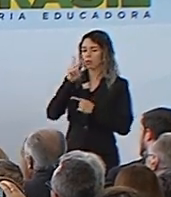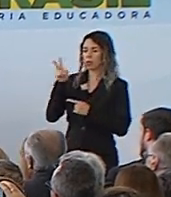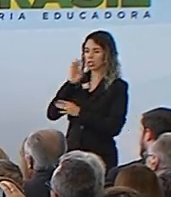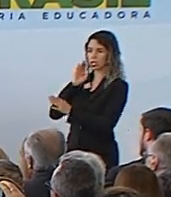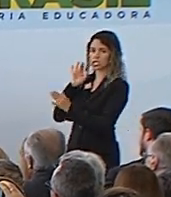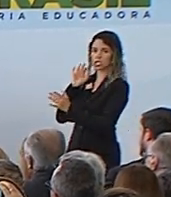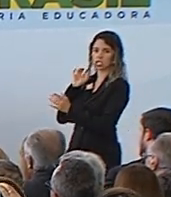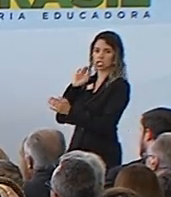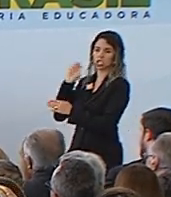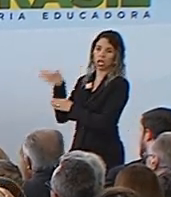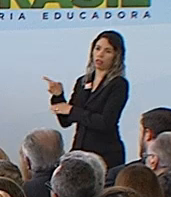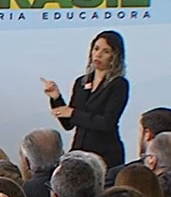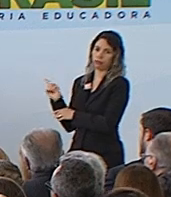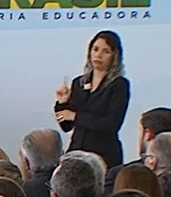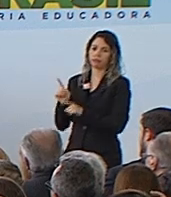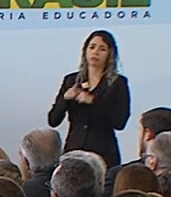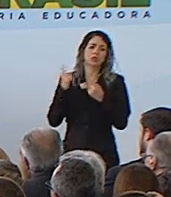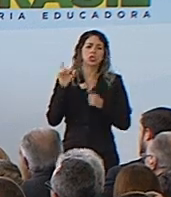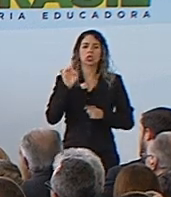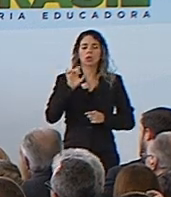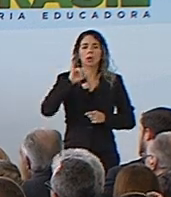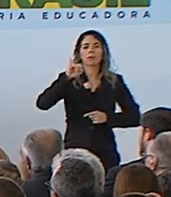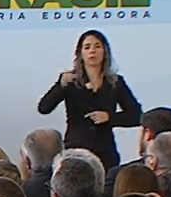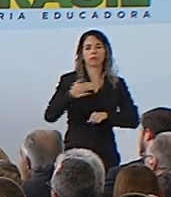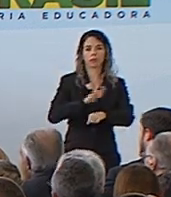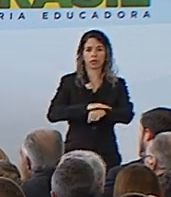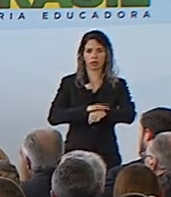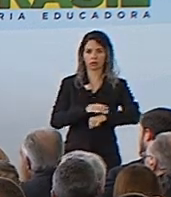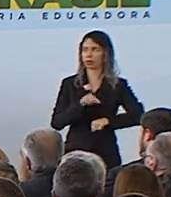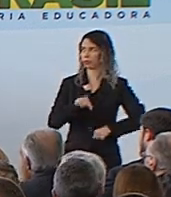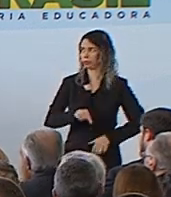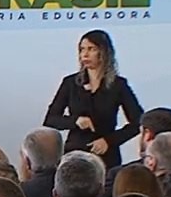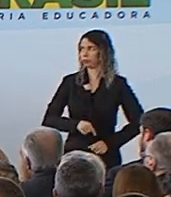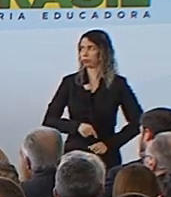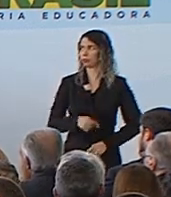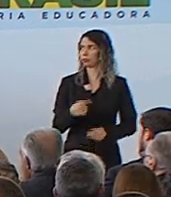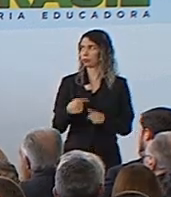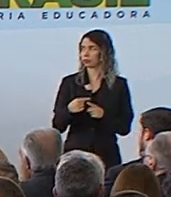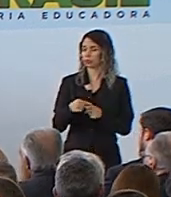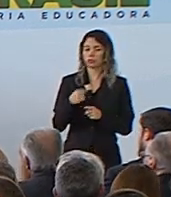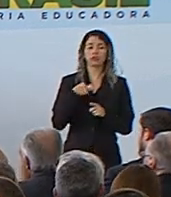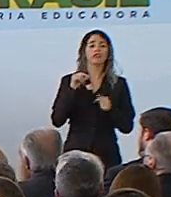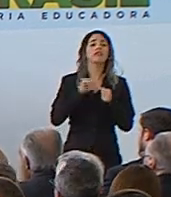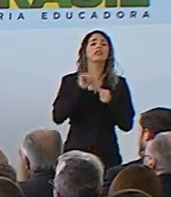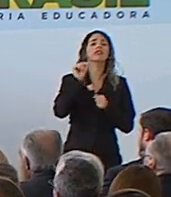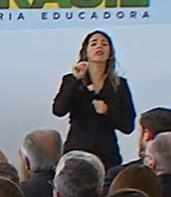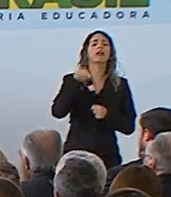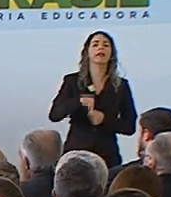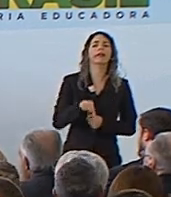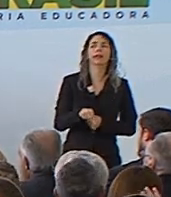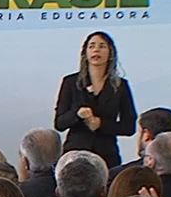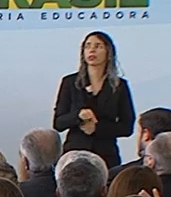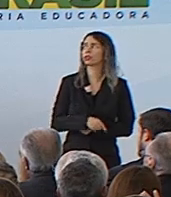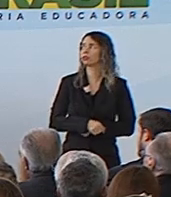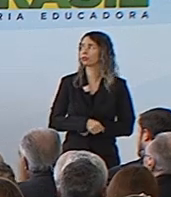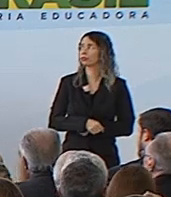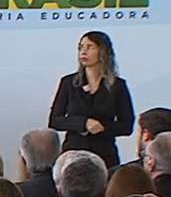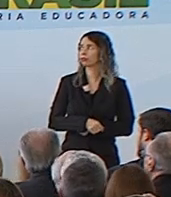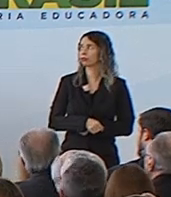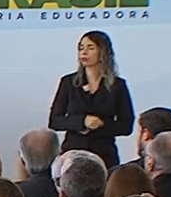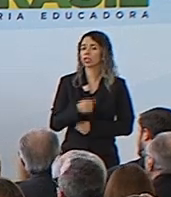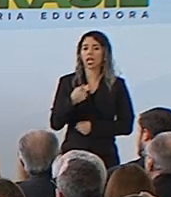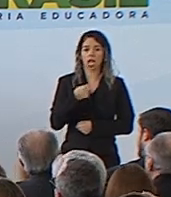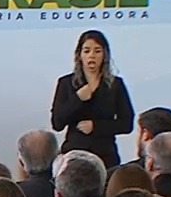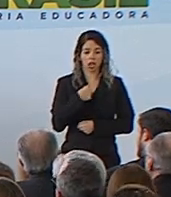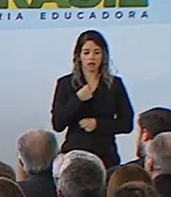ganhar tempo dentro da da nossa atividade aqui porque nós vamos o que que nós vamos fazer aqui nós vamos licenciar